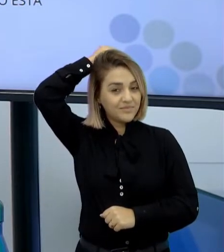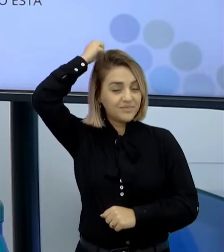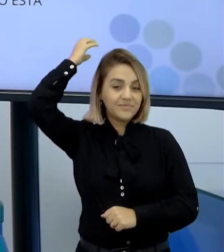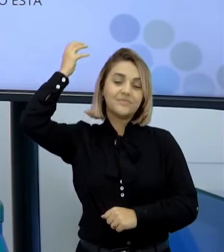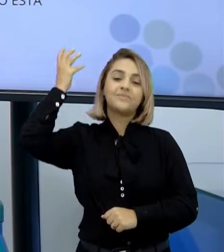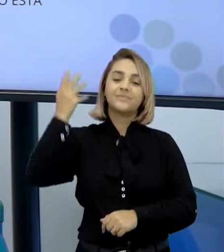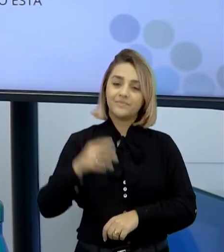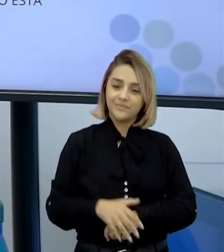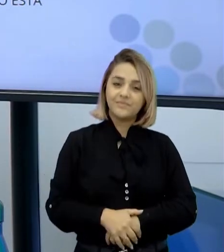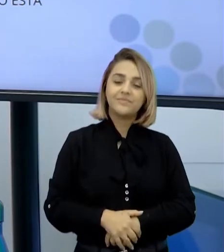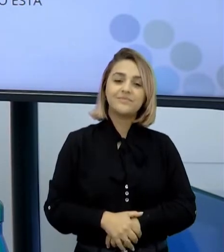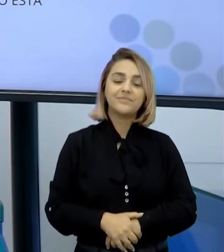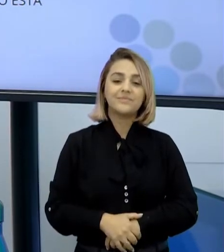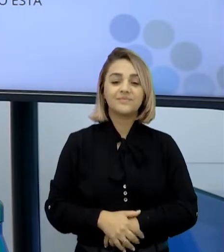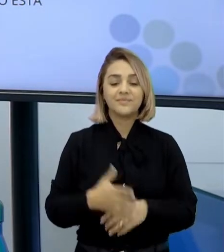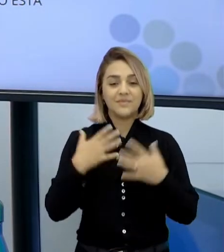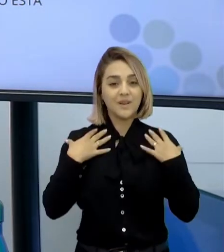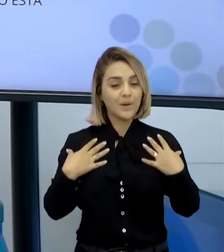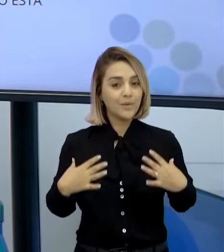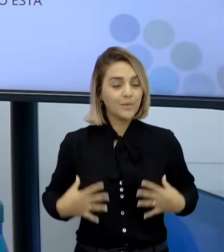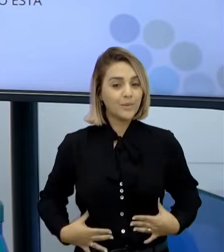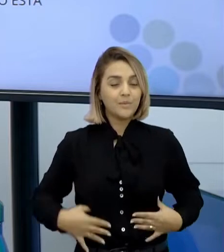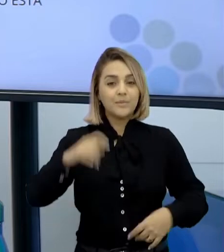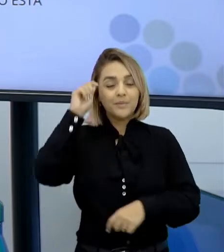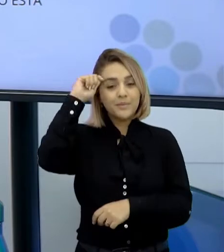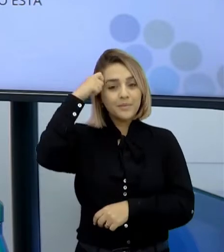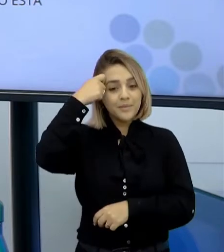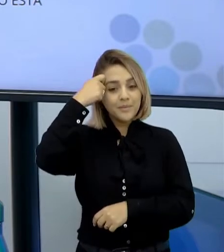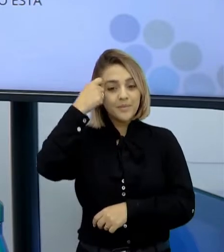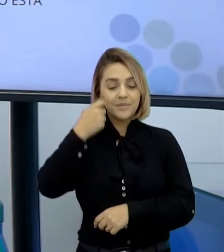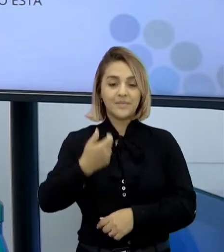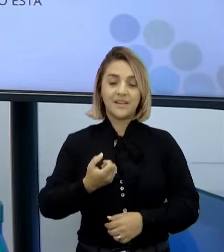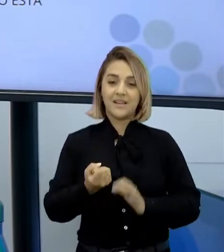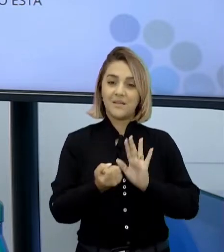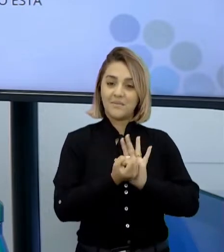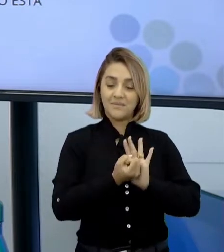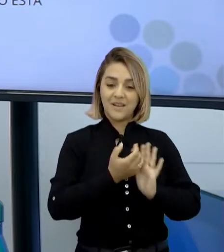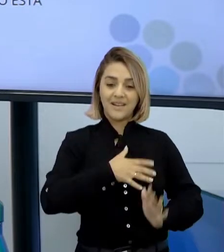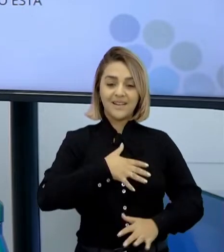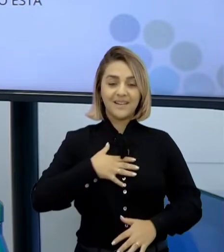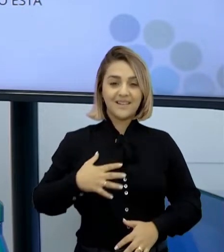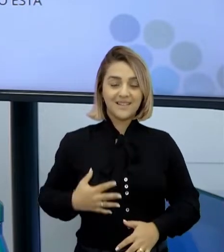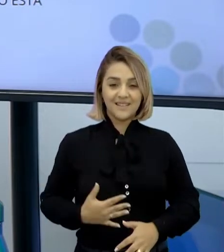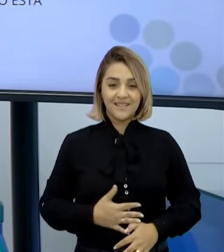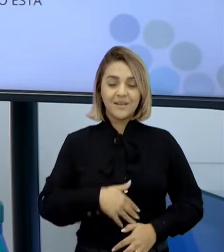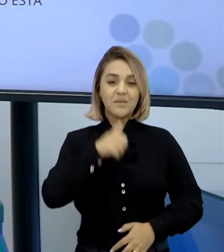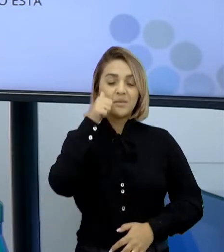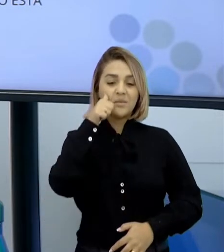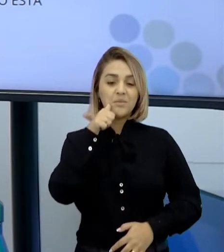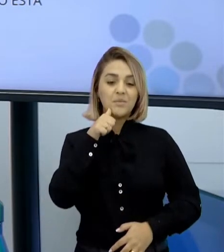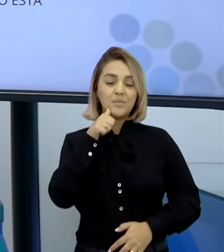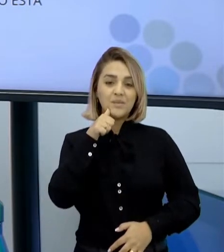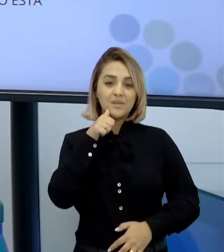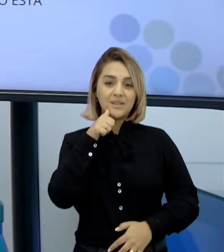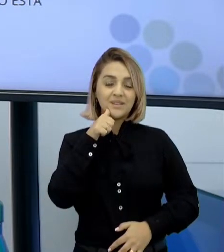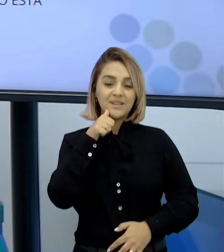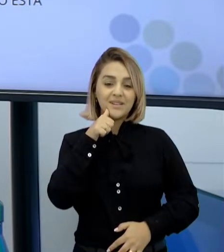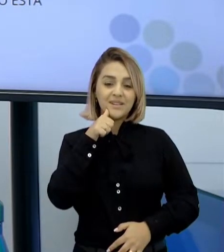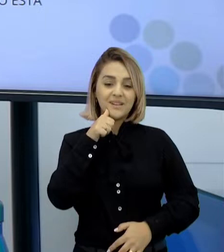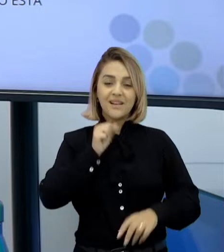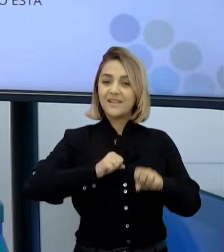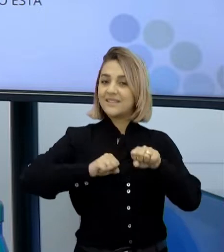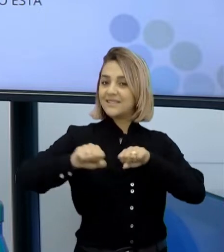de cavalo, sou com uma blusinha preta, com o símbolo, eu sempre falo errado, eu falo que é a Mulher Maravilha, mas não é a Mulher